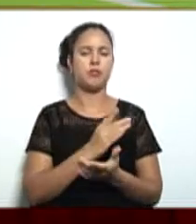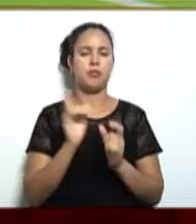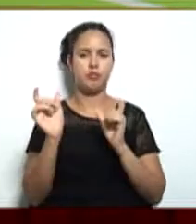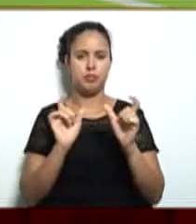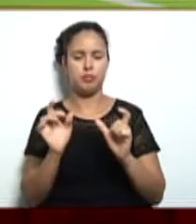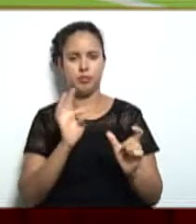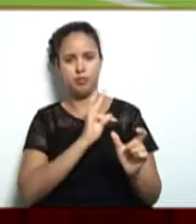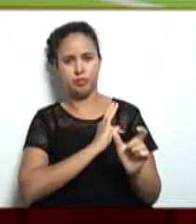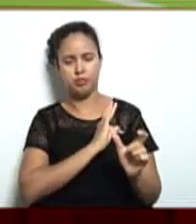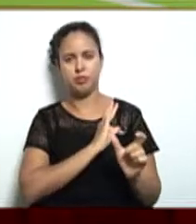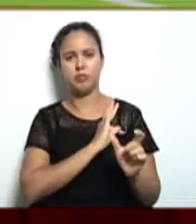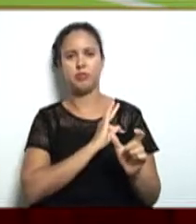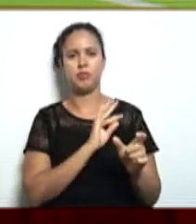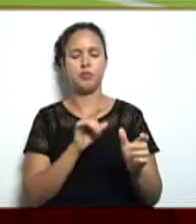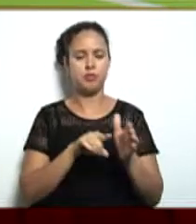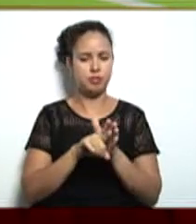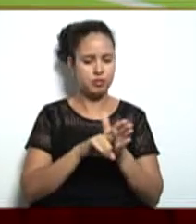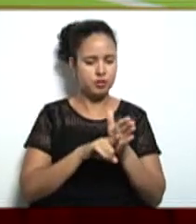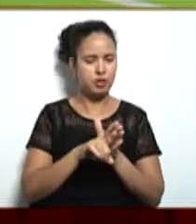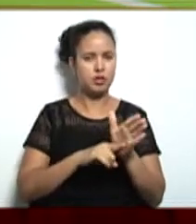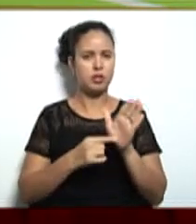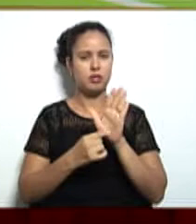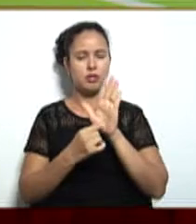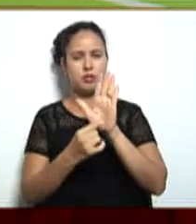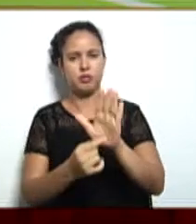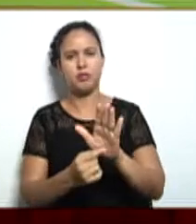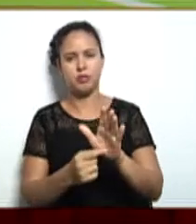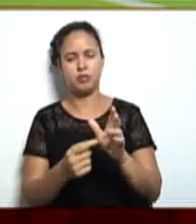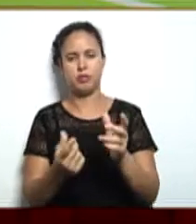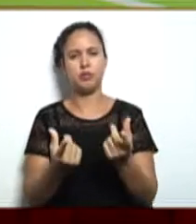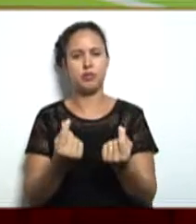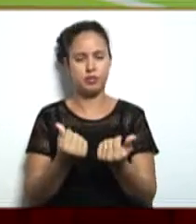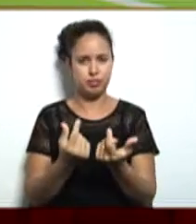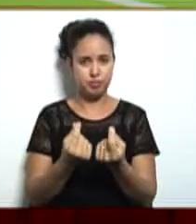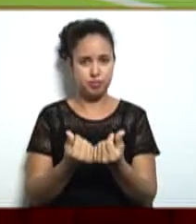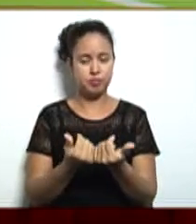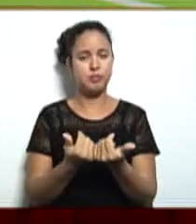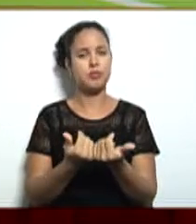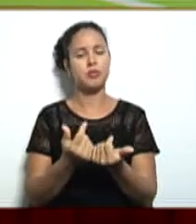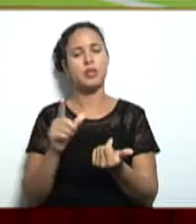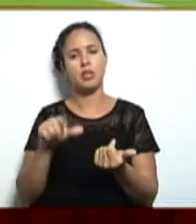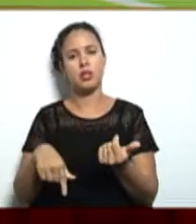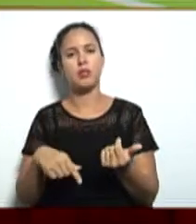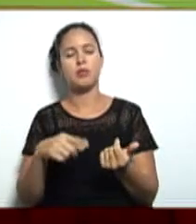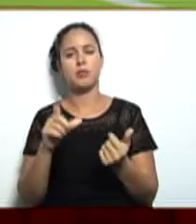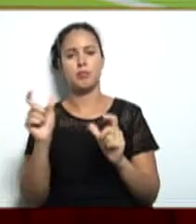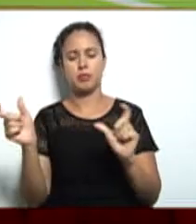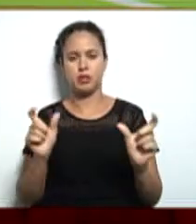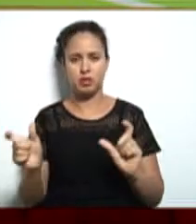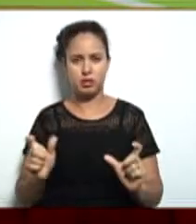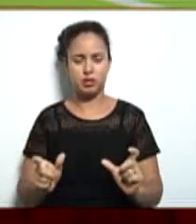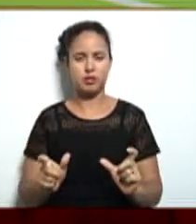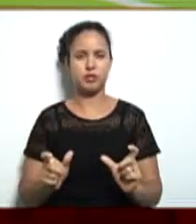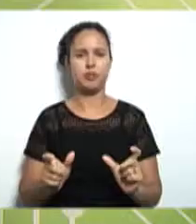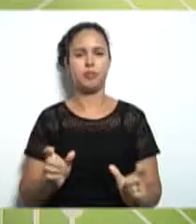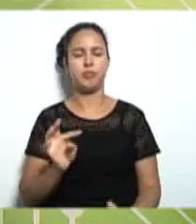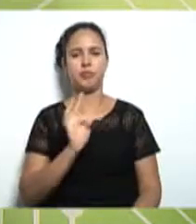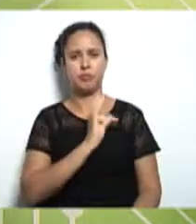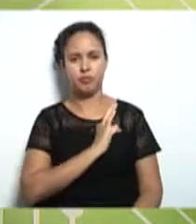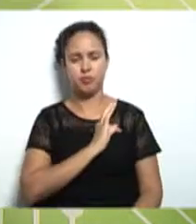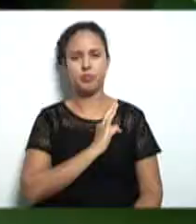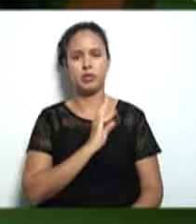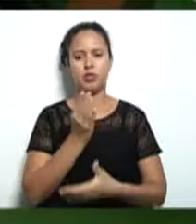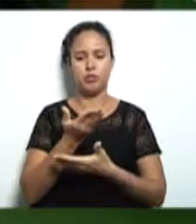a análise e demonstração financeira. Nossa, que trem é esse? Então, são termos técnicos específicos de cada área. Fluxo de caixa, Fluxo